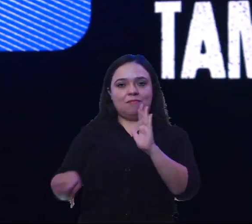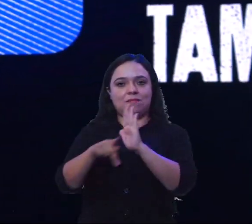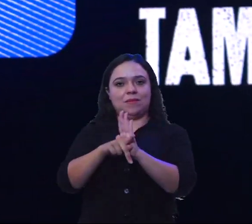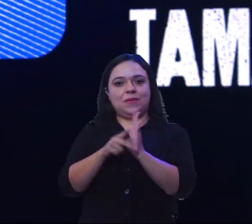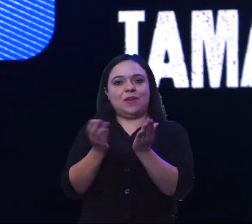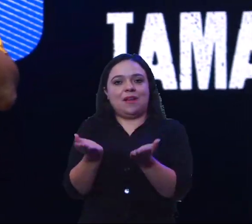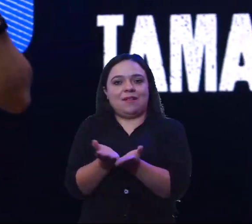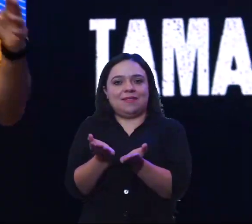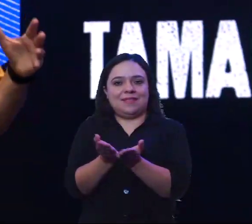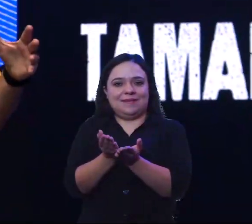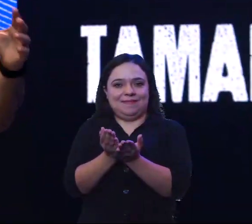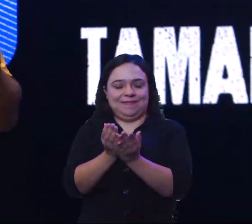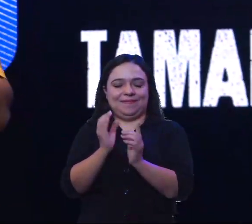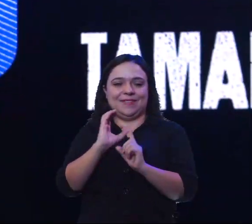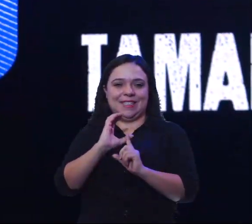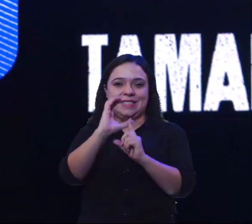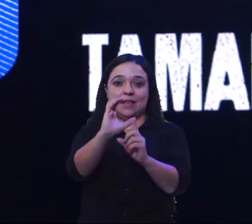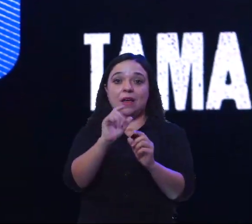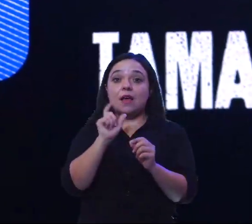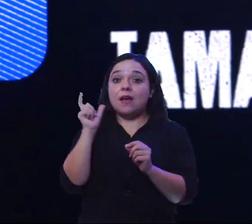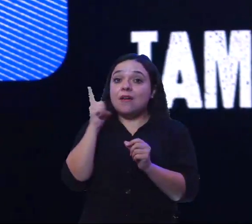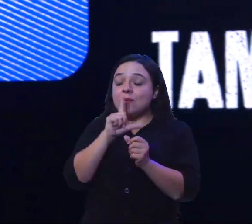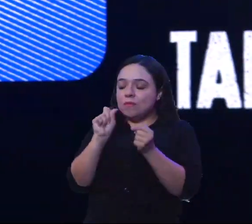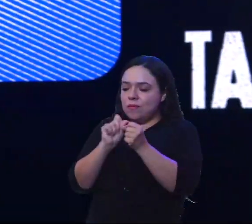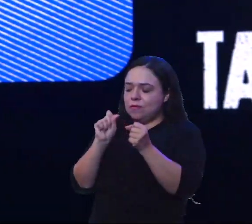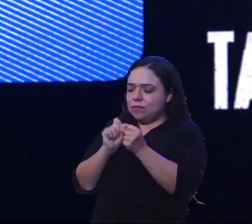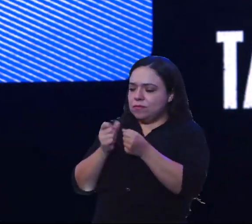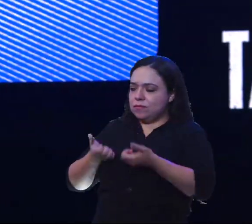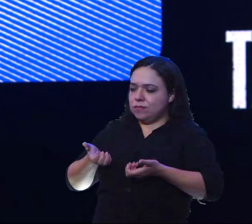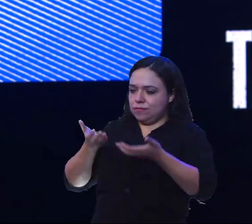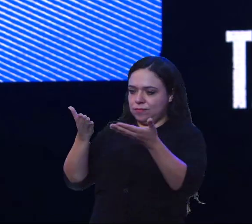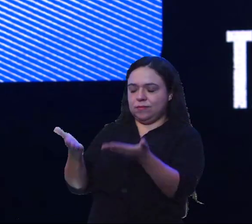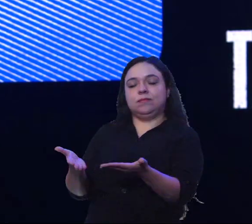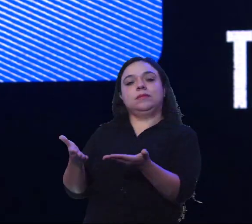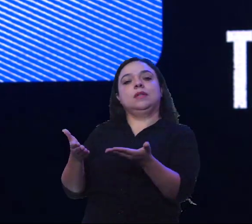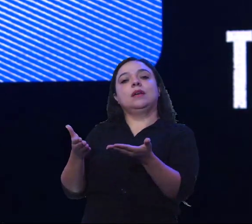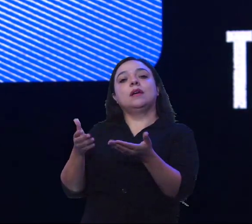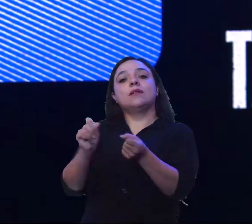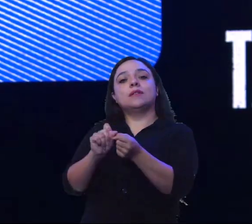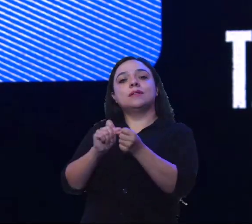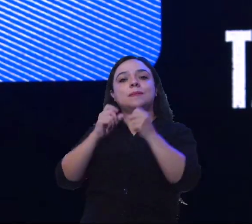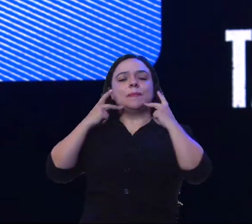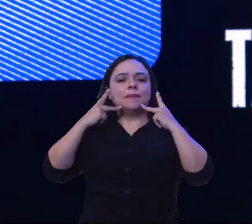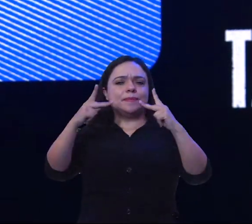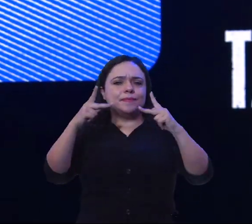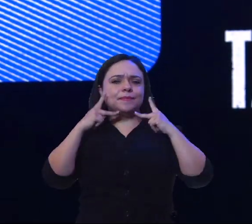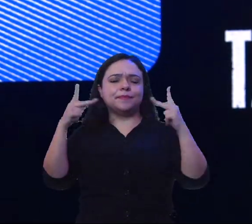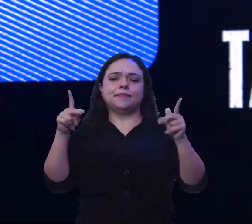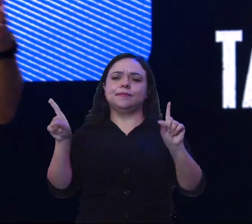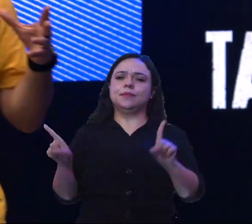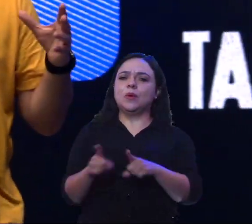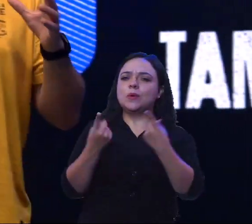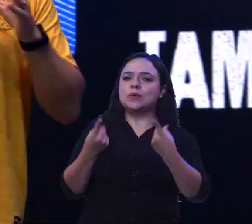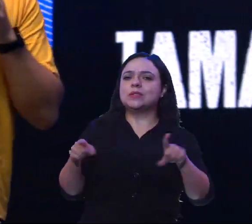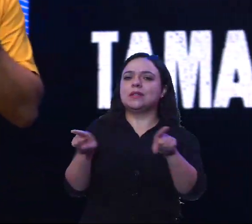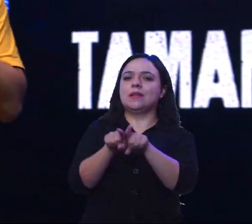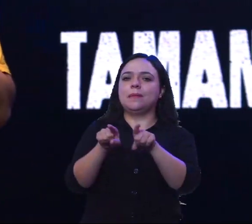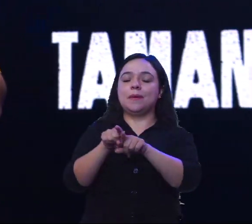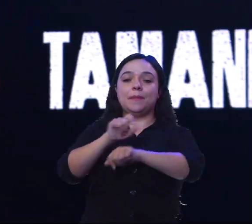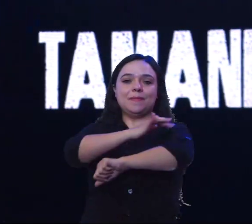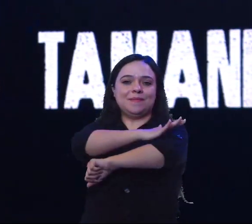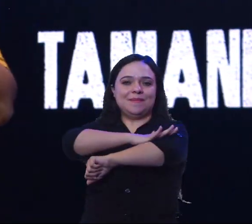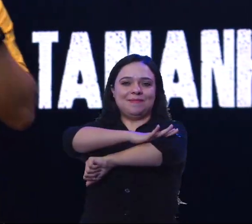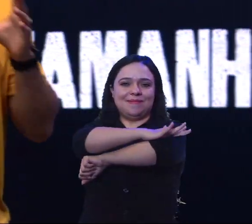E eles prepararam uma banda com algumas músicas, e ele era um pastor, um pregador, então eles pregavam, iam nas praças, em alguns lugares,